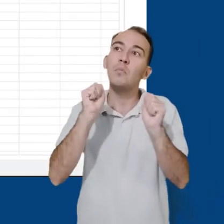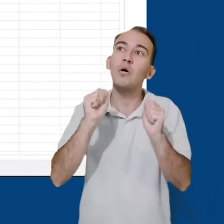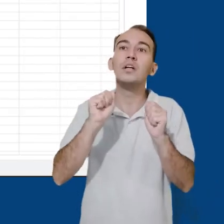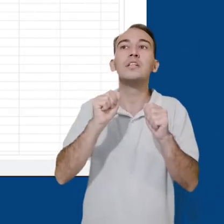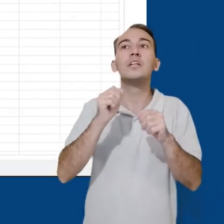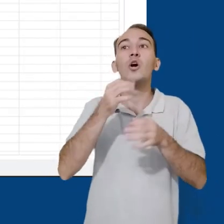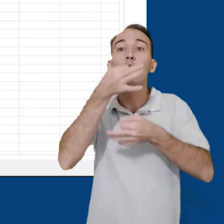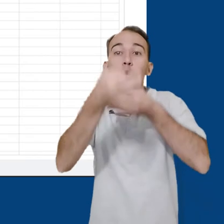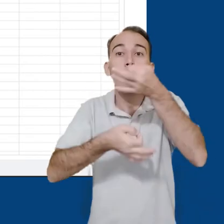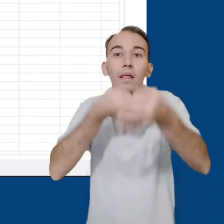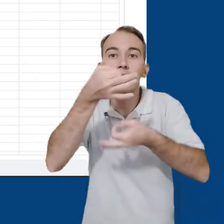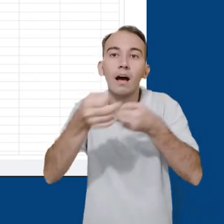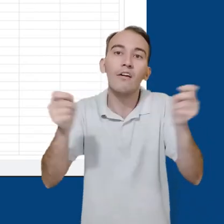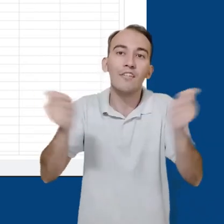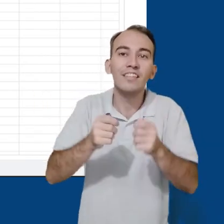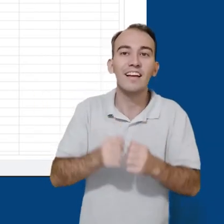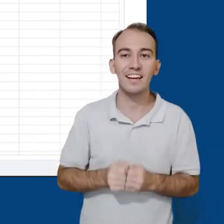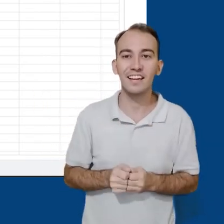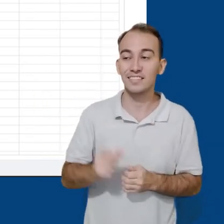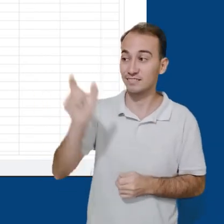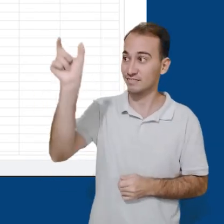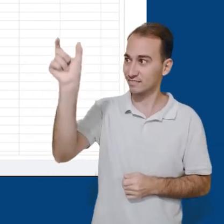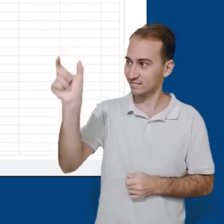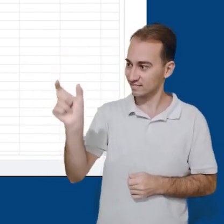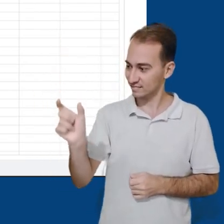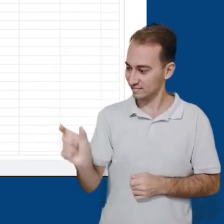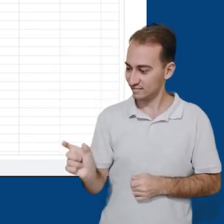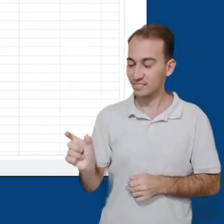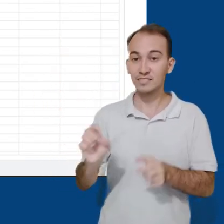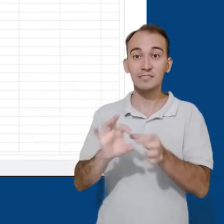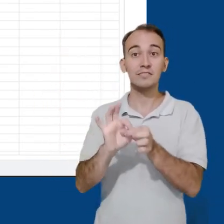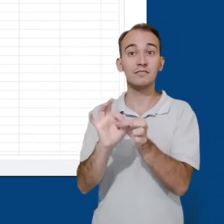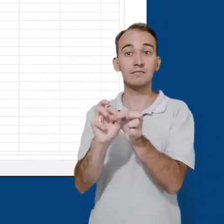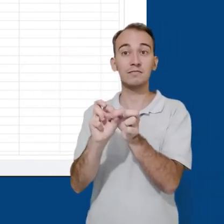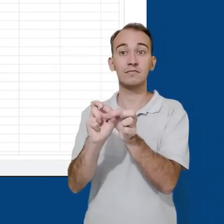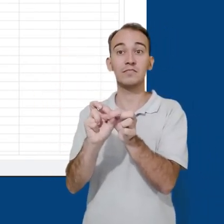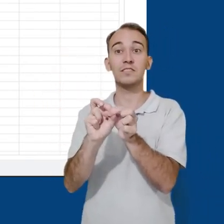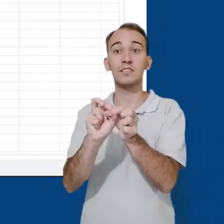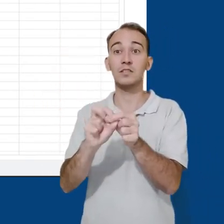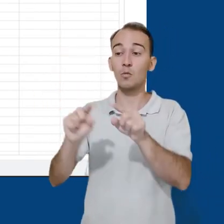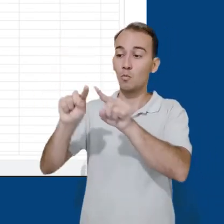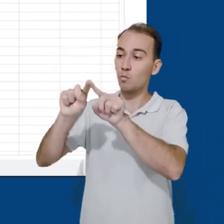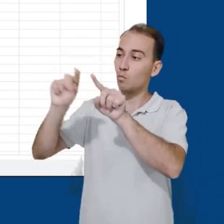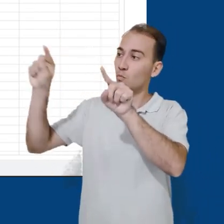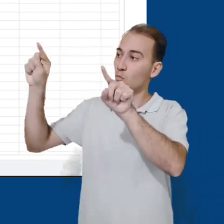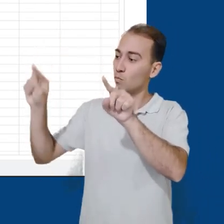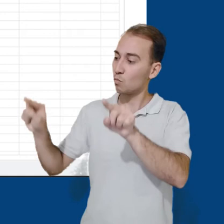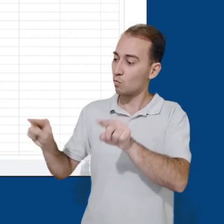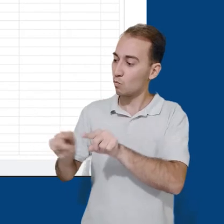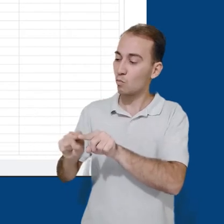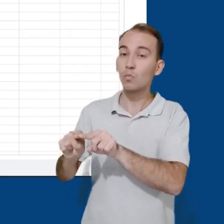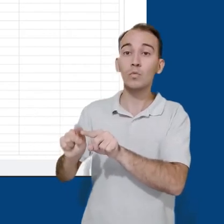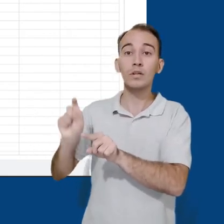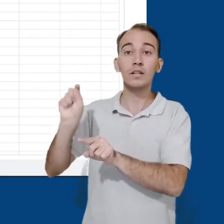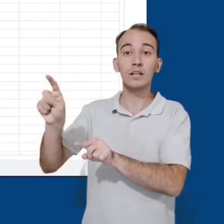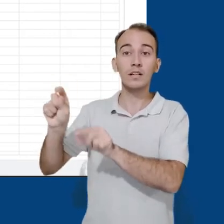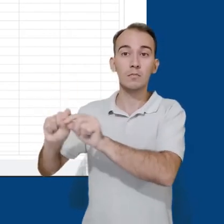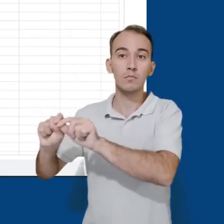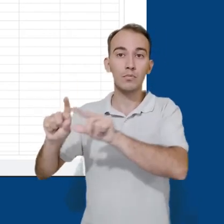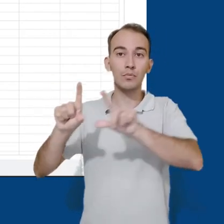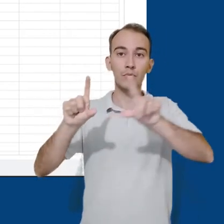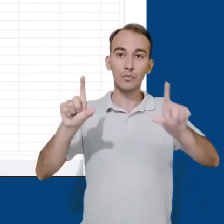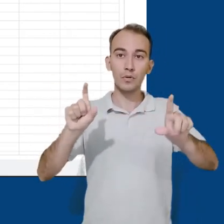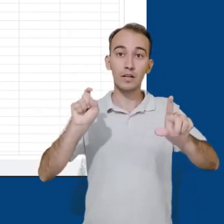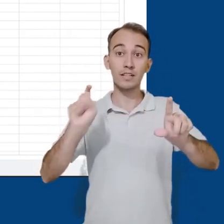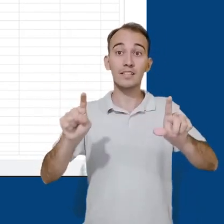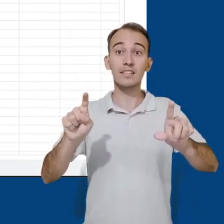editado em conjunto é adicionar comentários as células específicas ao lado da ferramenta de link podemos ver um balão de texto com